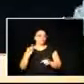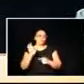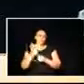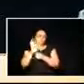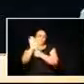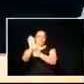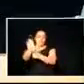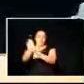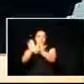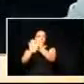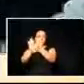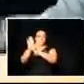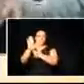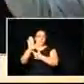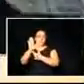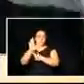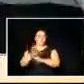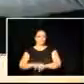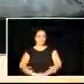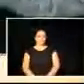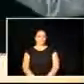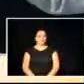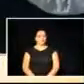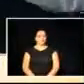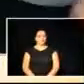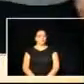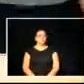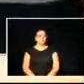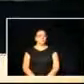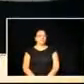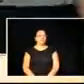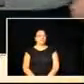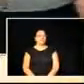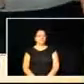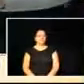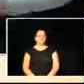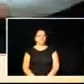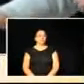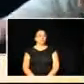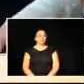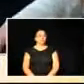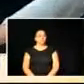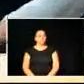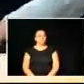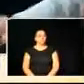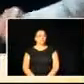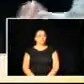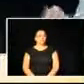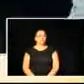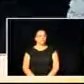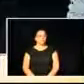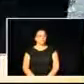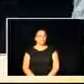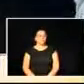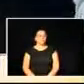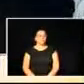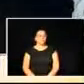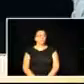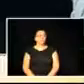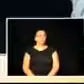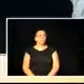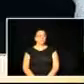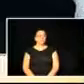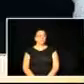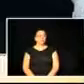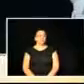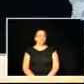administração, que já vinha de longe, vinha de outra reitoria que não tinha uma transparência necessária, que tinha